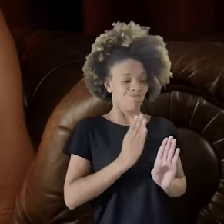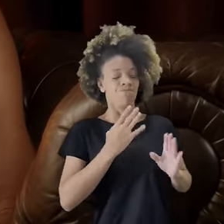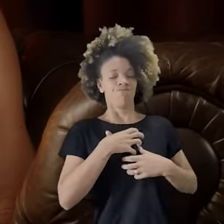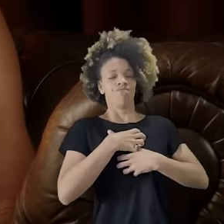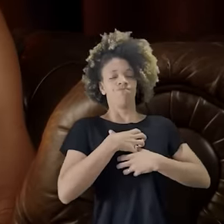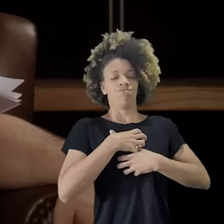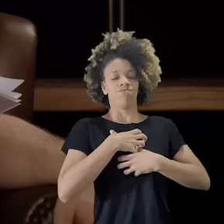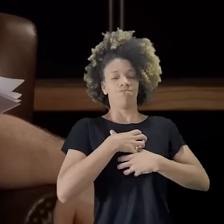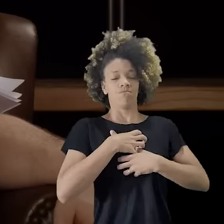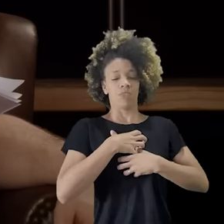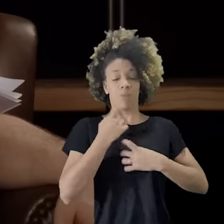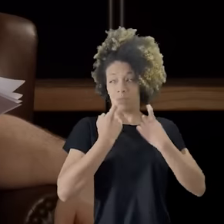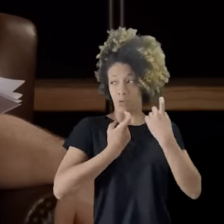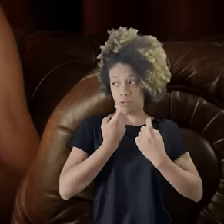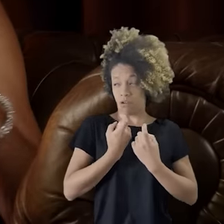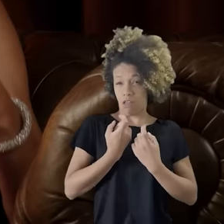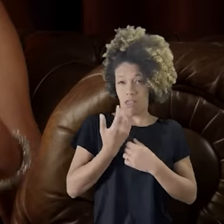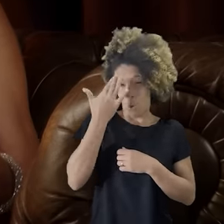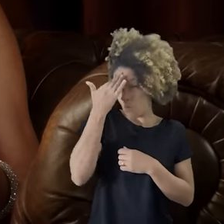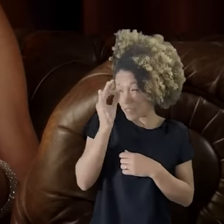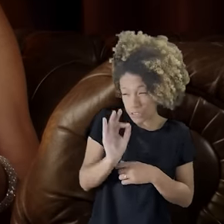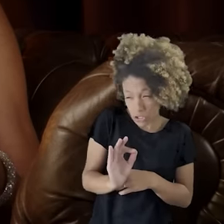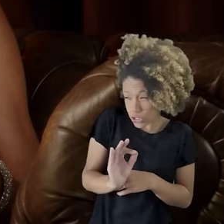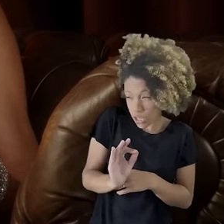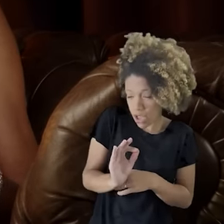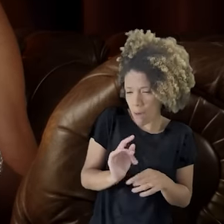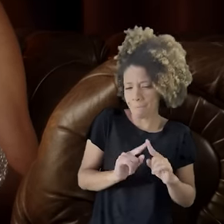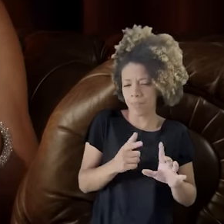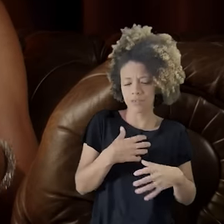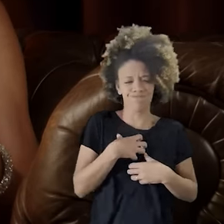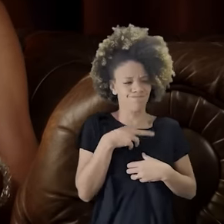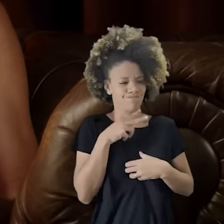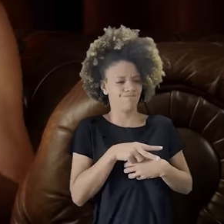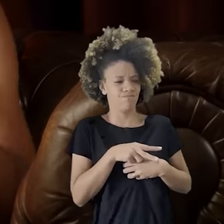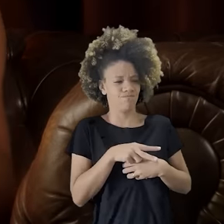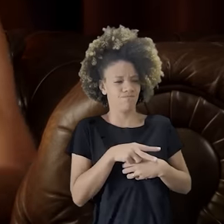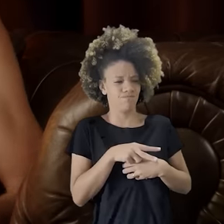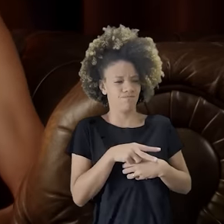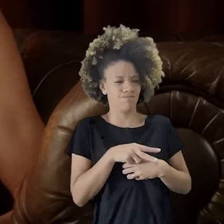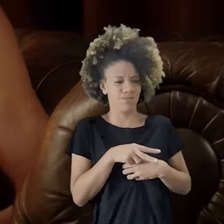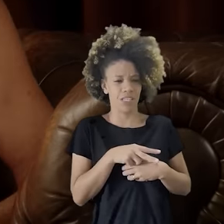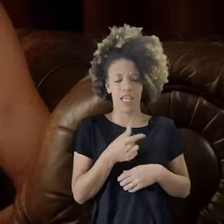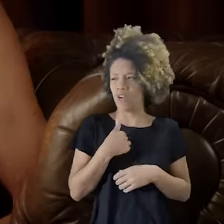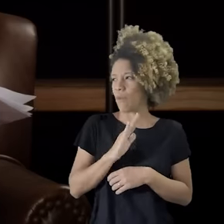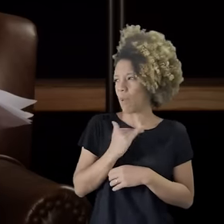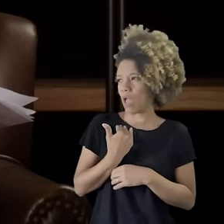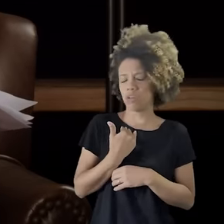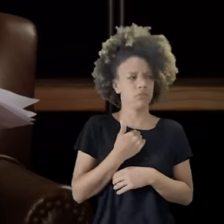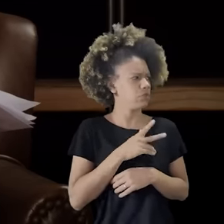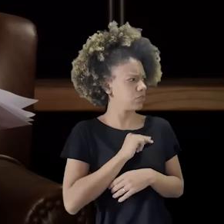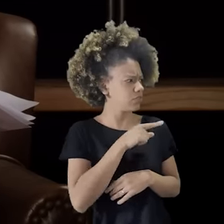choque sem eu entender mas eu peguei olhei aqui eu falei eu não vou morrer